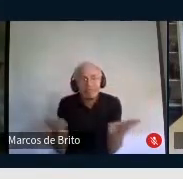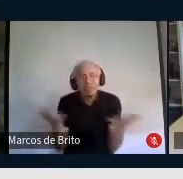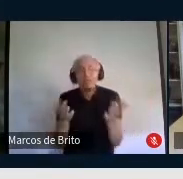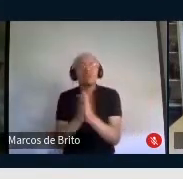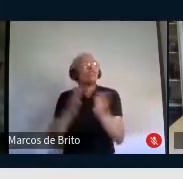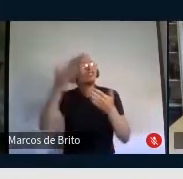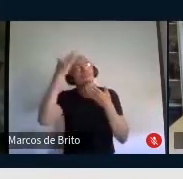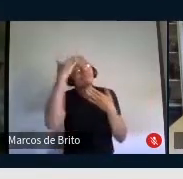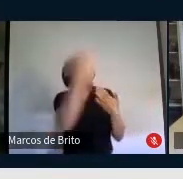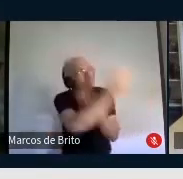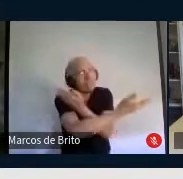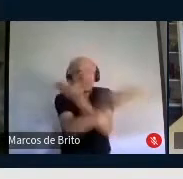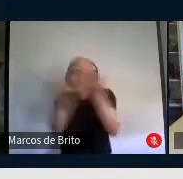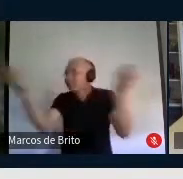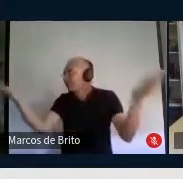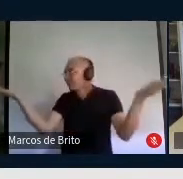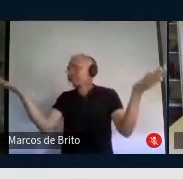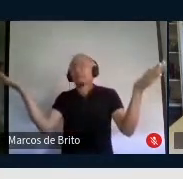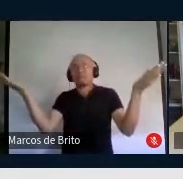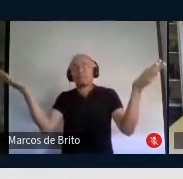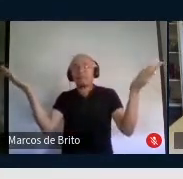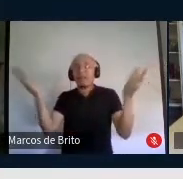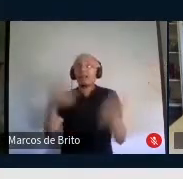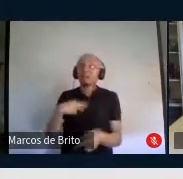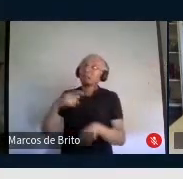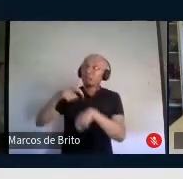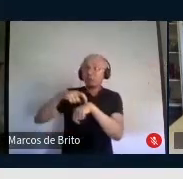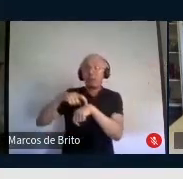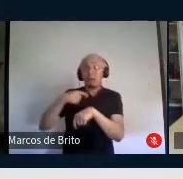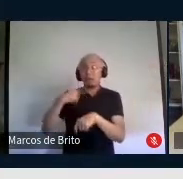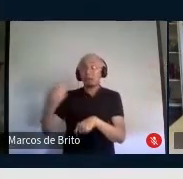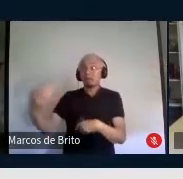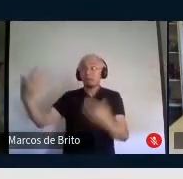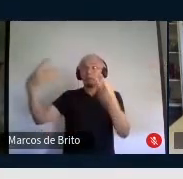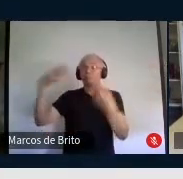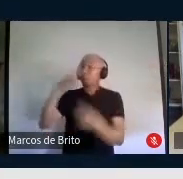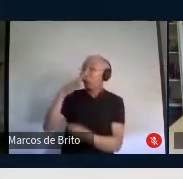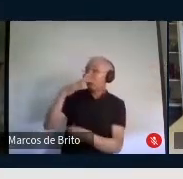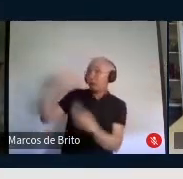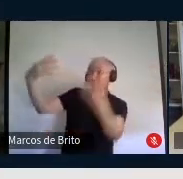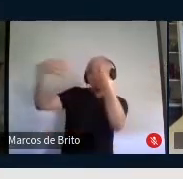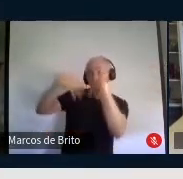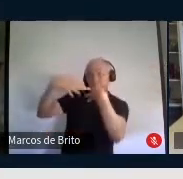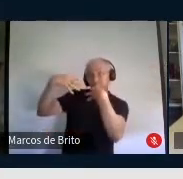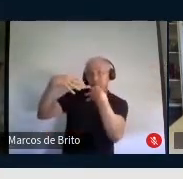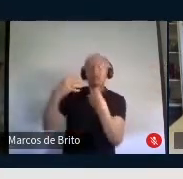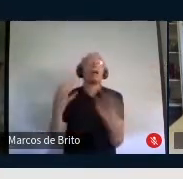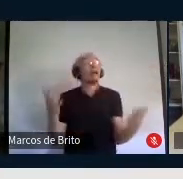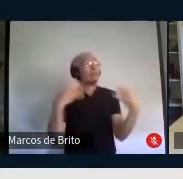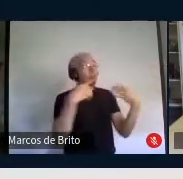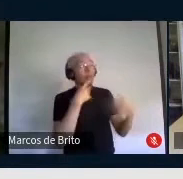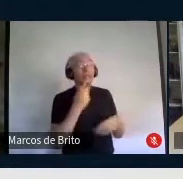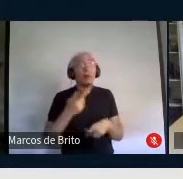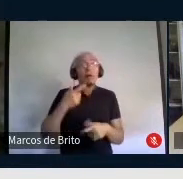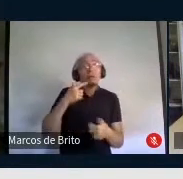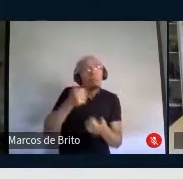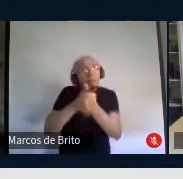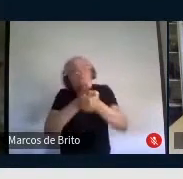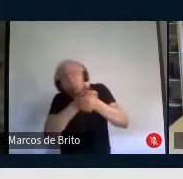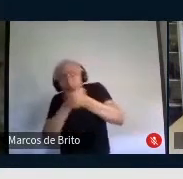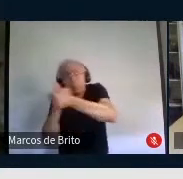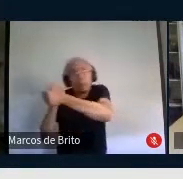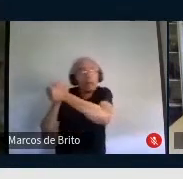quero agradecer pelo momento que essa pessoa se dedicou um pouquinho para entrar aqui, para estar aqui, para ver um pouquinho